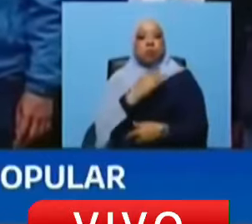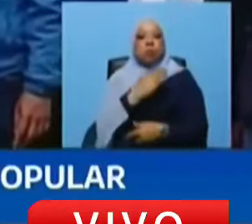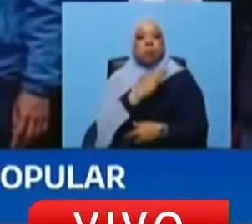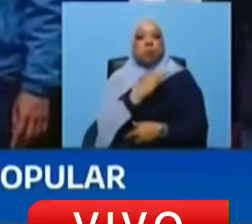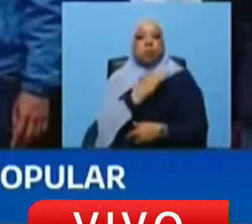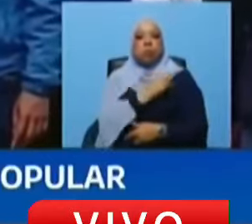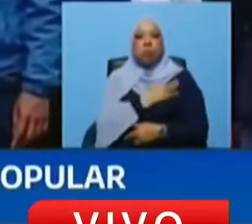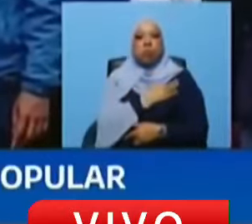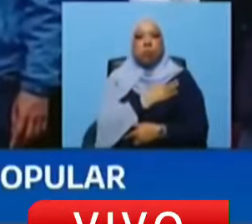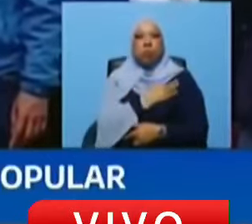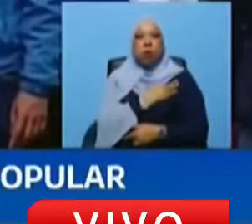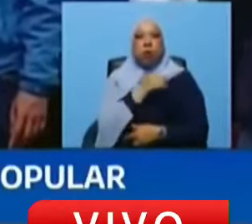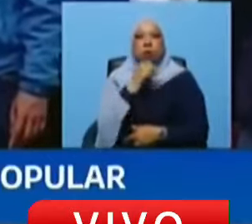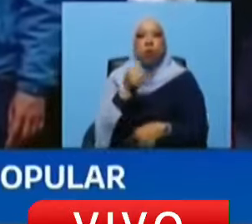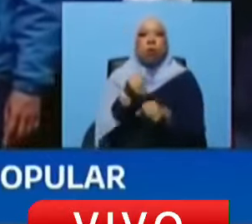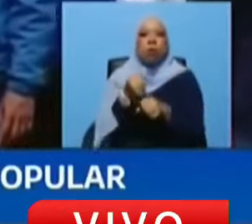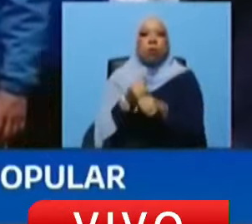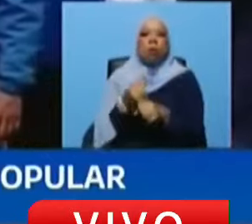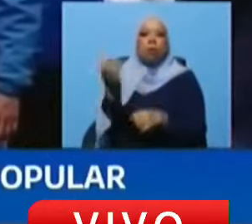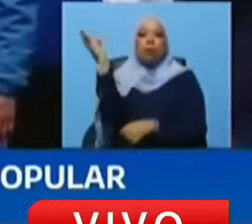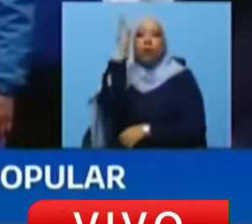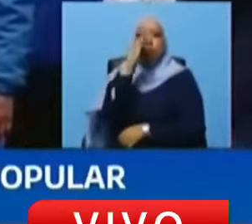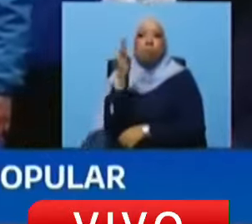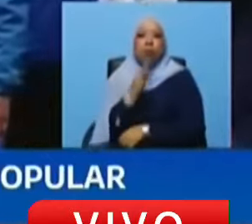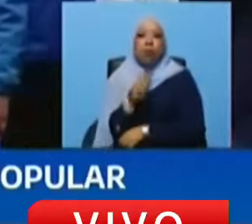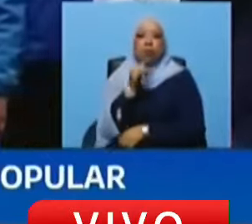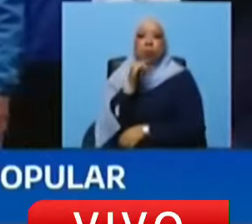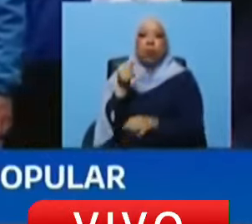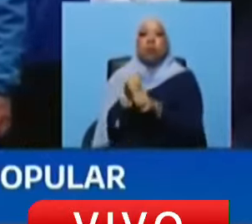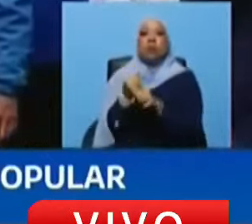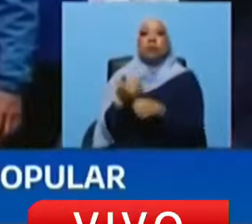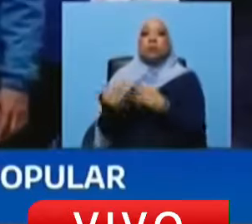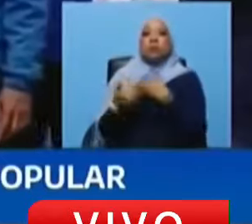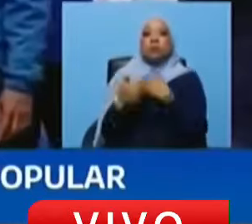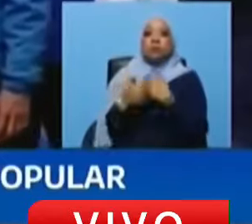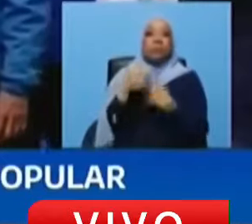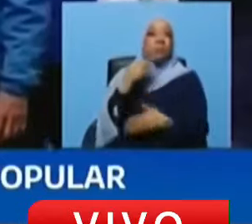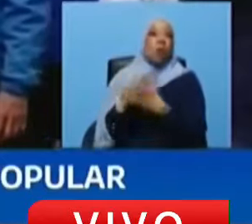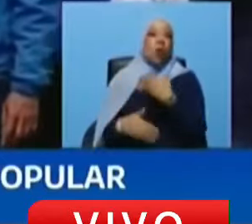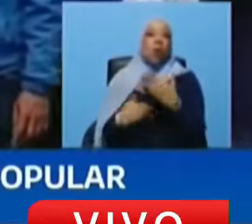vigorarem efetivamente o maior sofredor será o povo venezuelano não temos nenhuma dúvida sobre isso